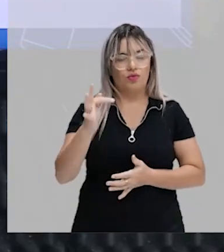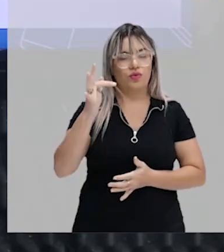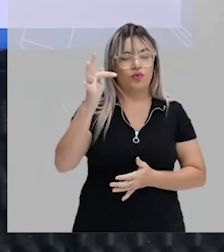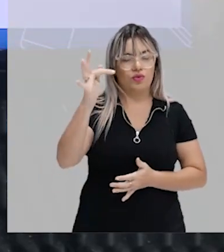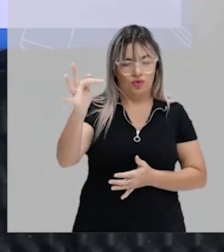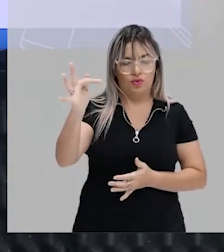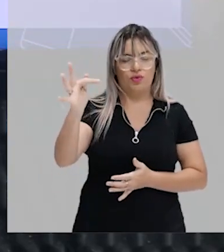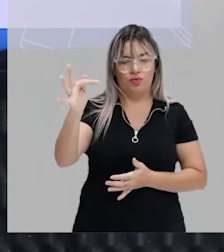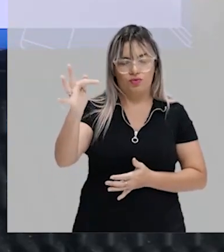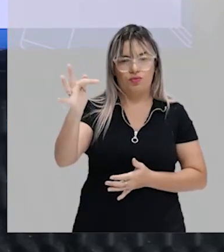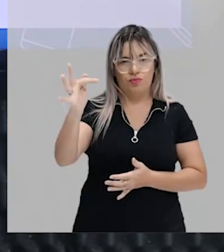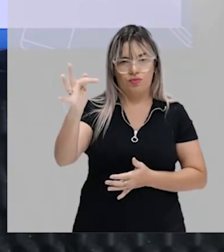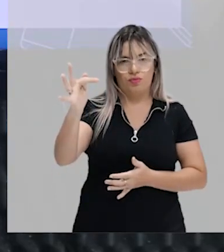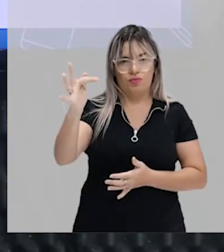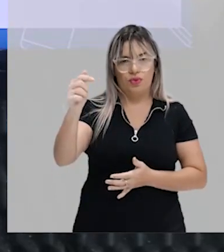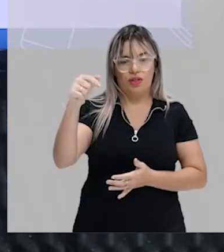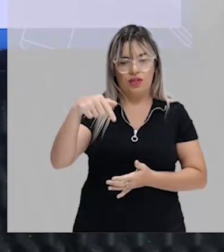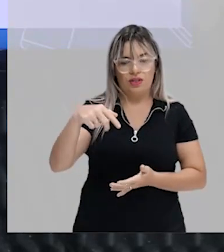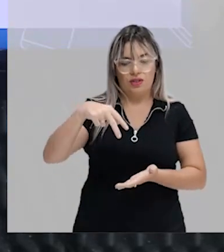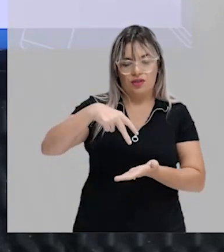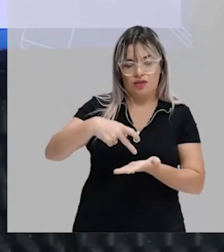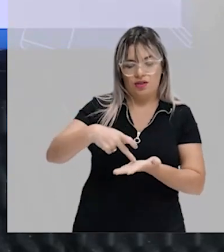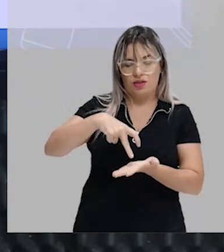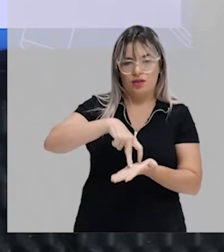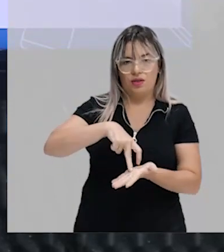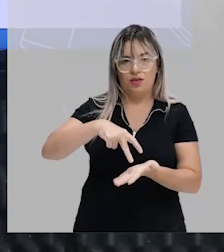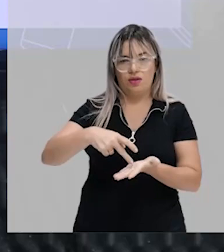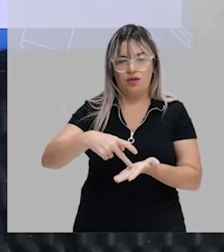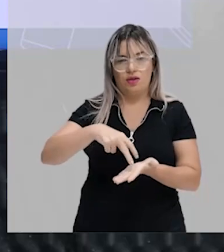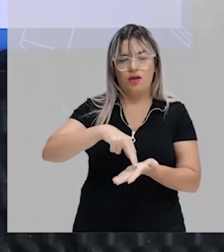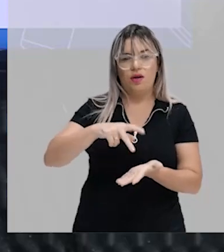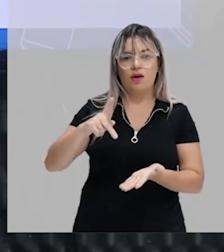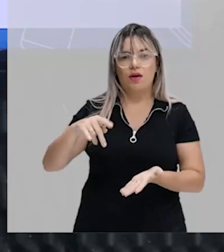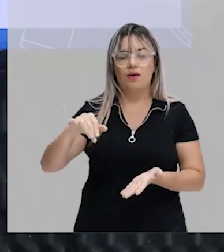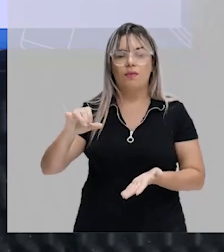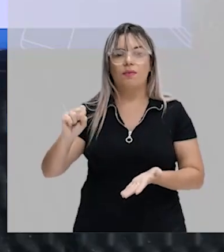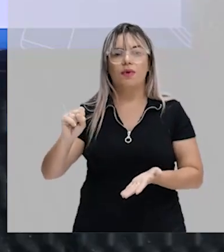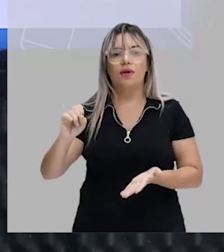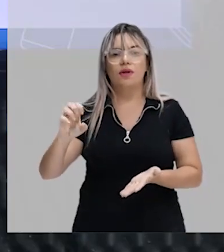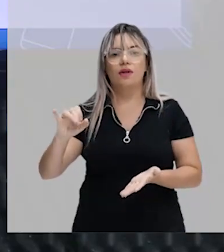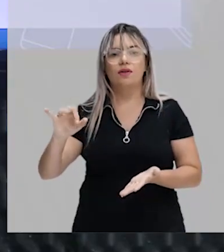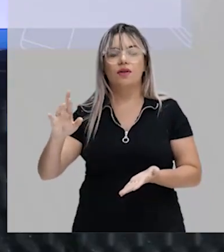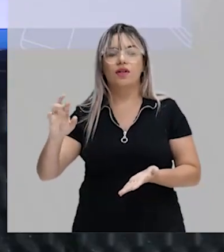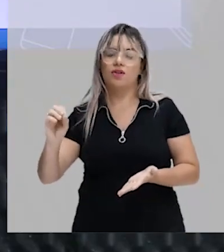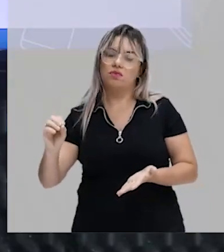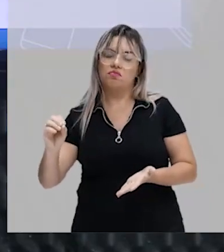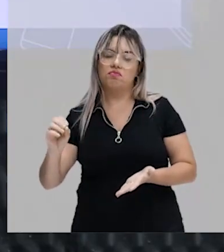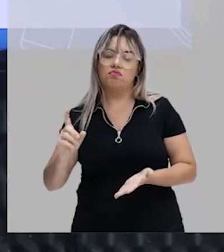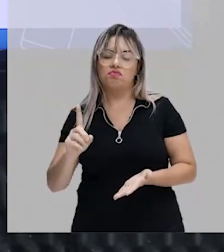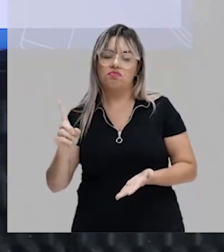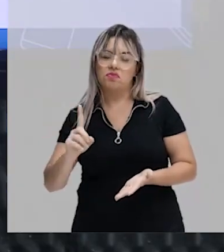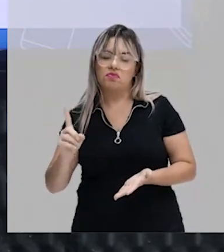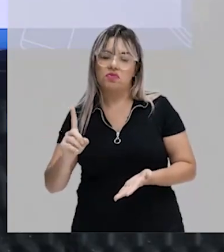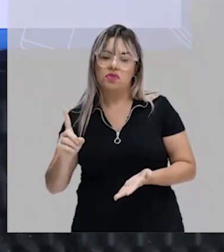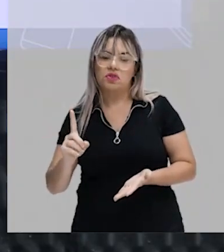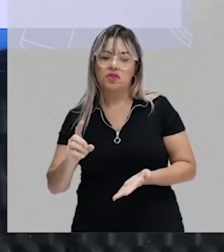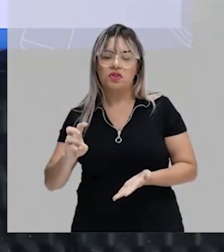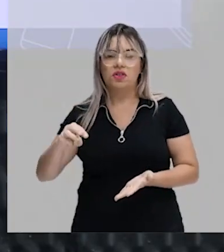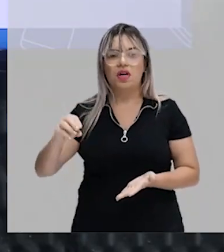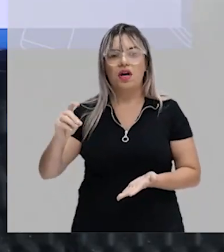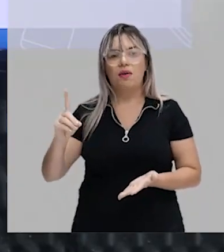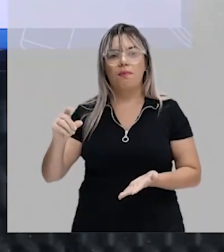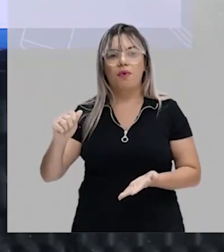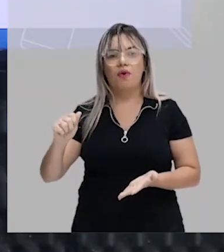esse estilo de música não esteja tão em alta, talvez surja outro. Mas no momento é esse aí que